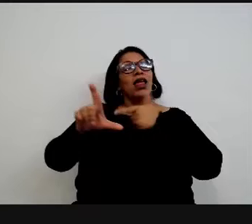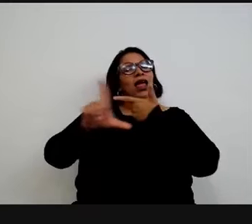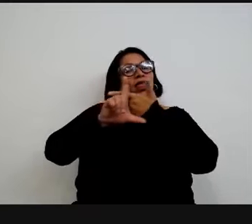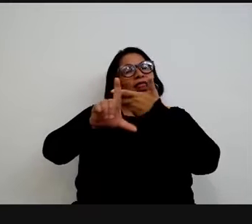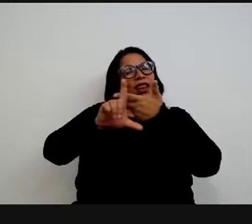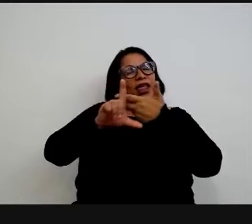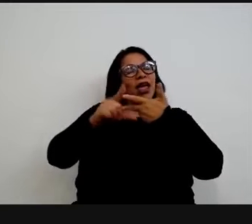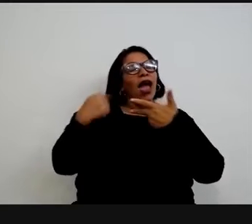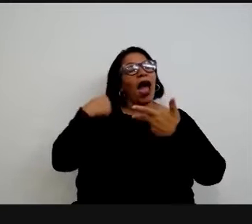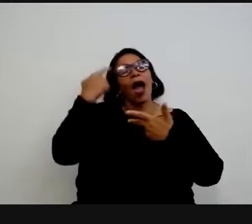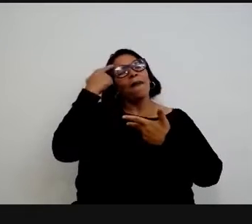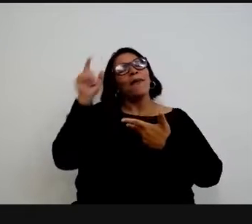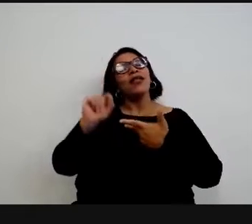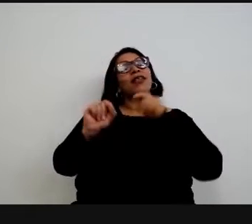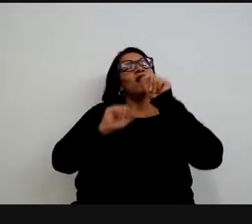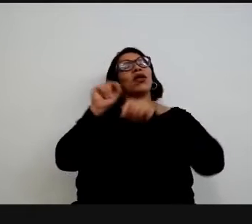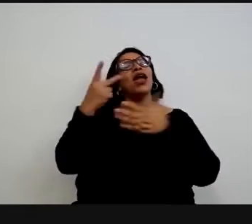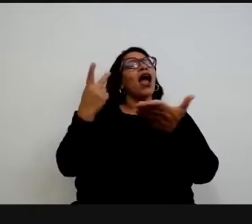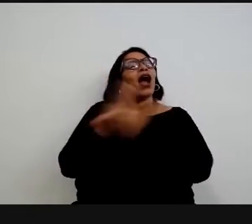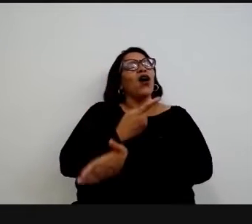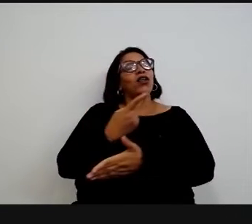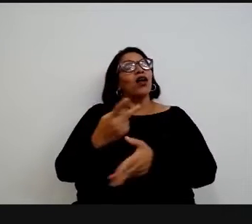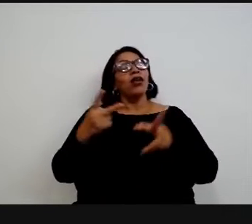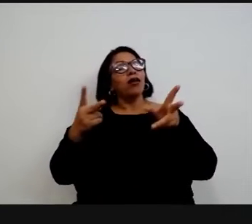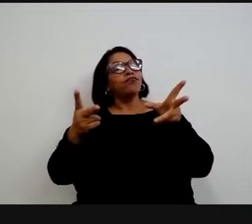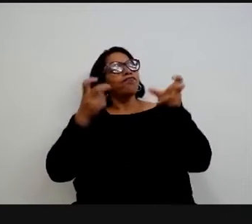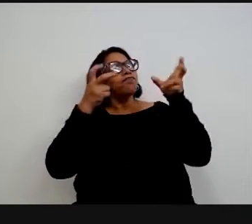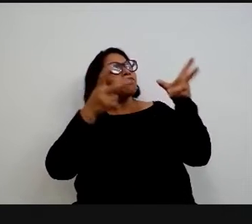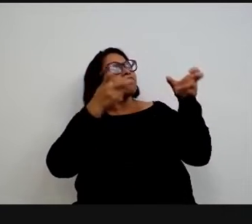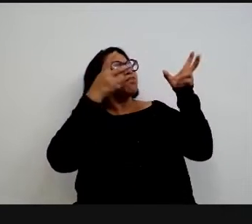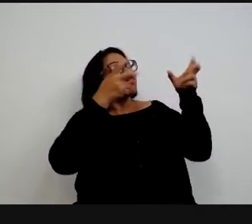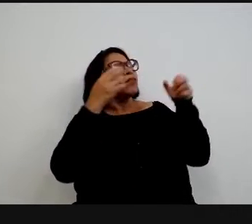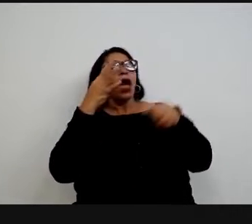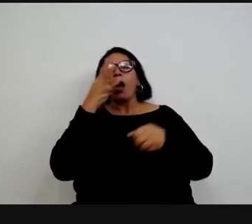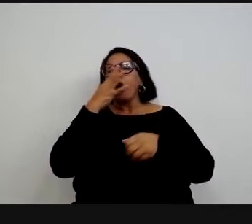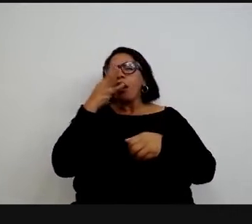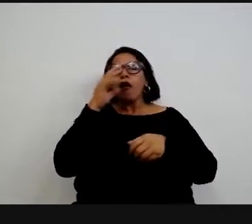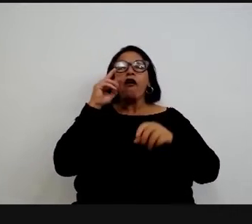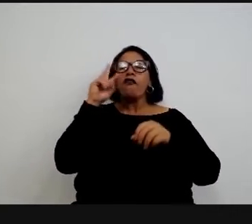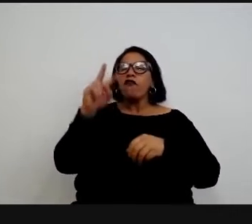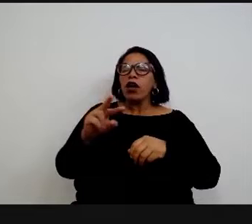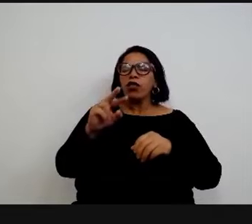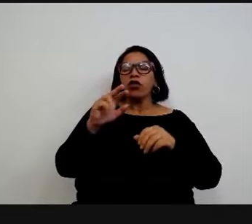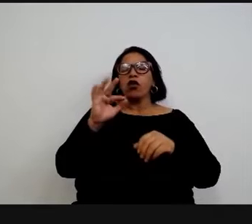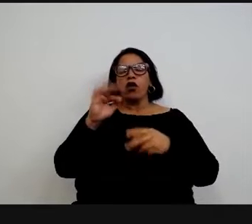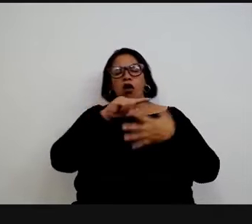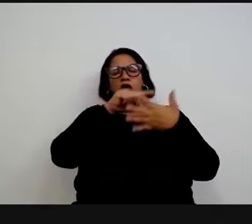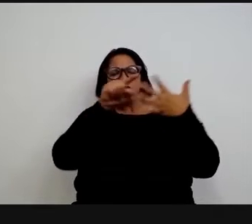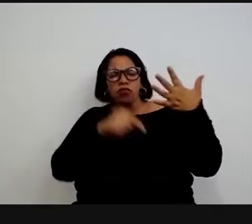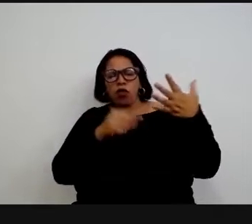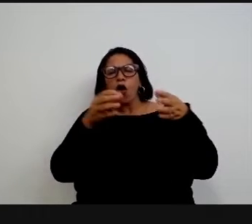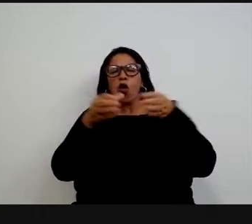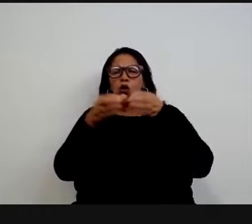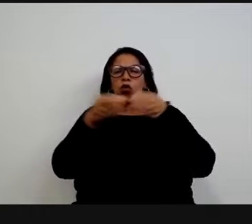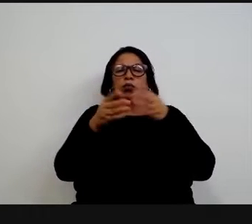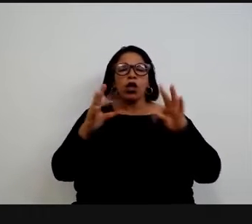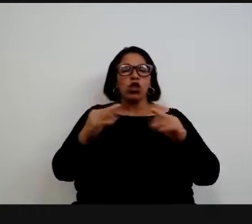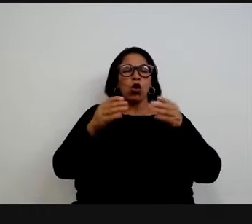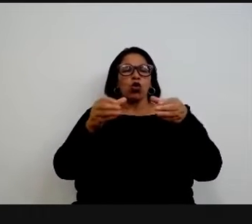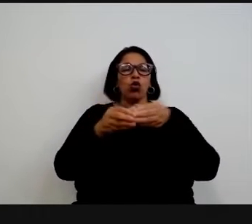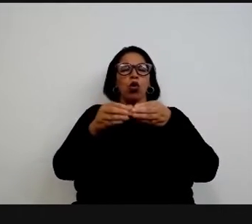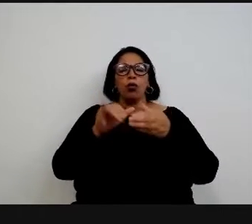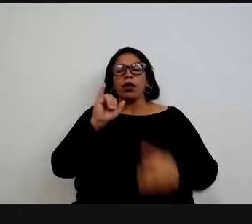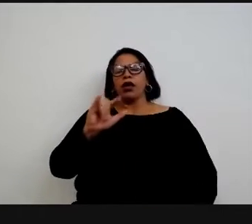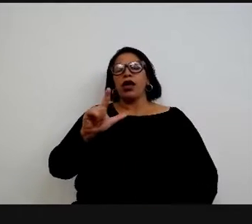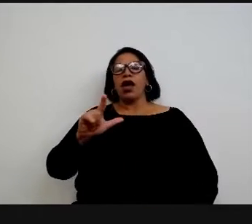e não está pensando tanto sobre o que está acontecendo. Agora eu estou tendo a oportunidade, convendo com Florian, Ruth, Ana e toda a